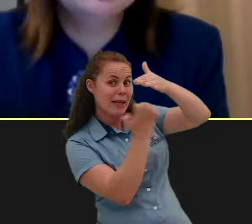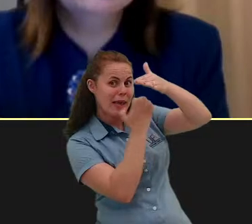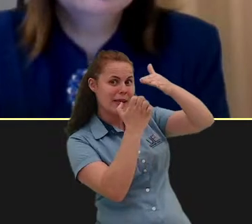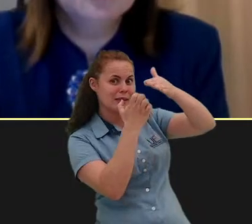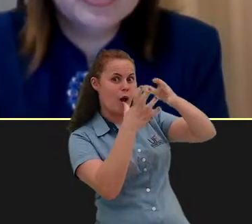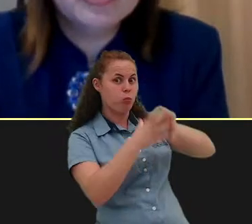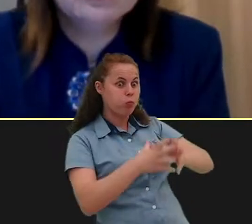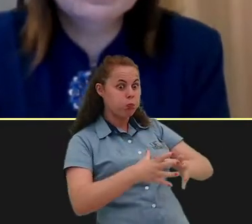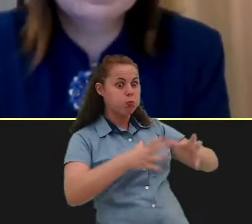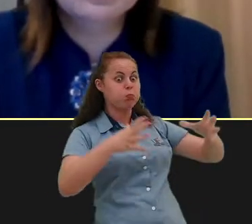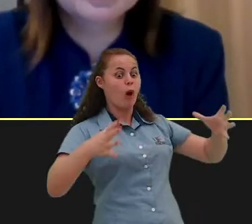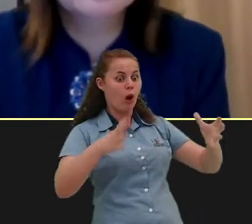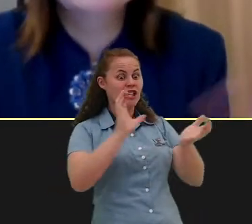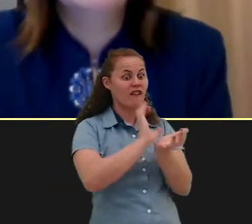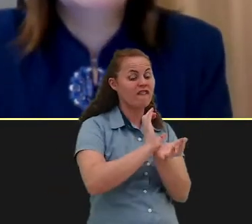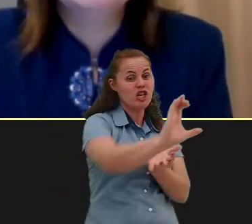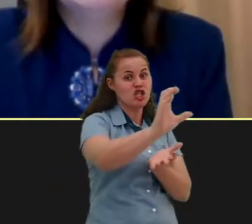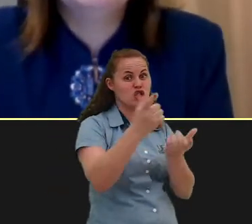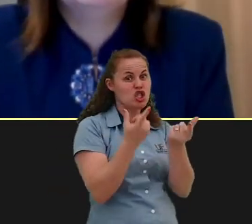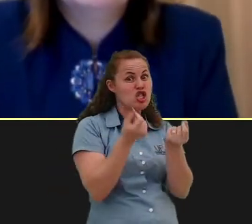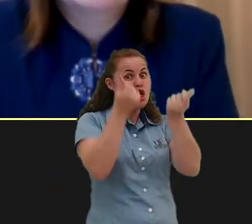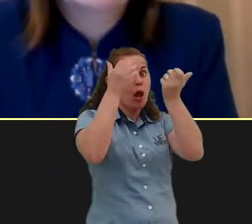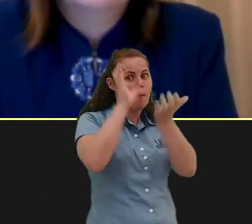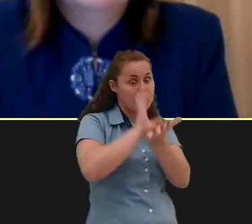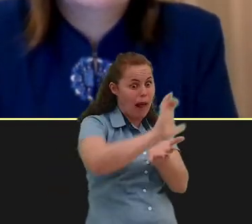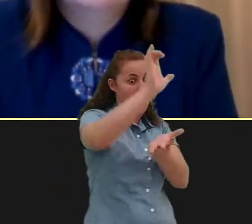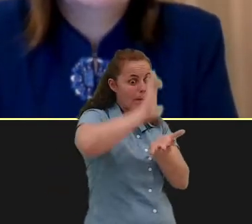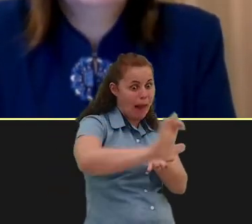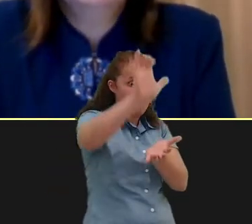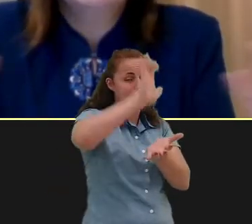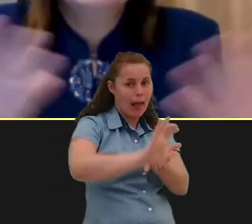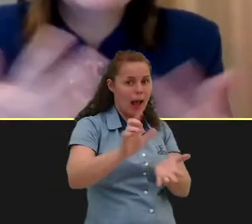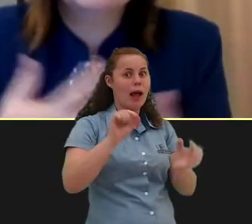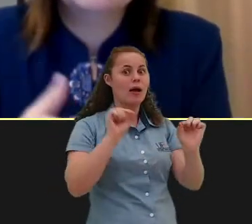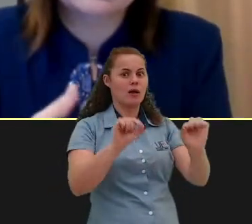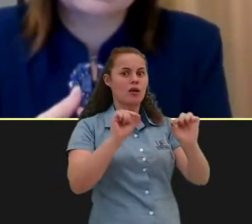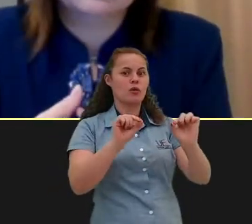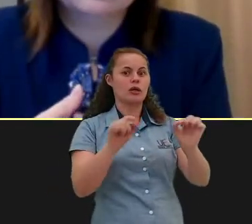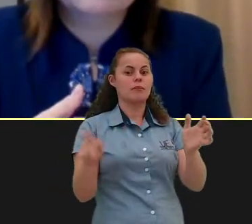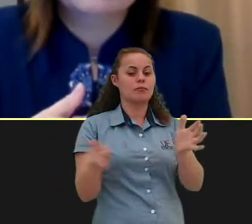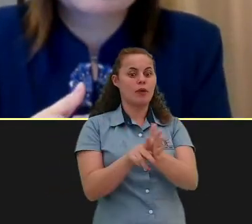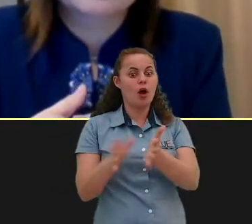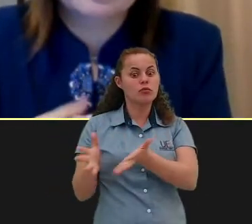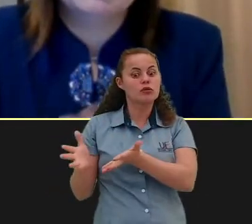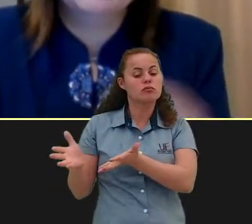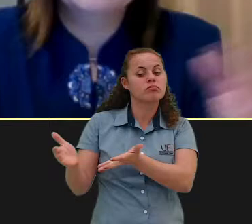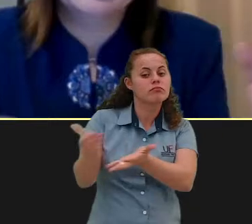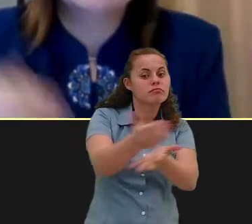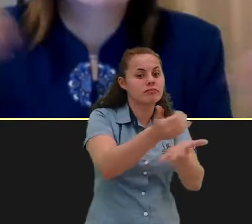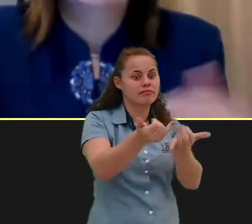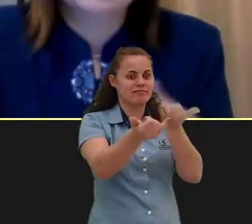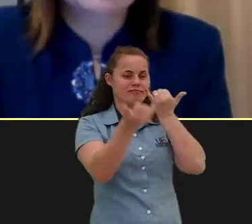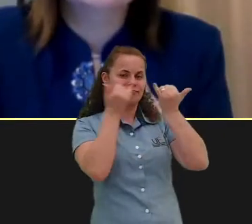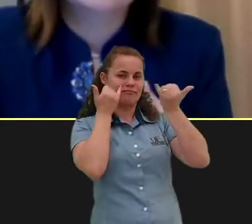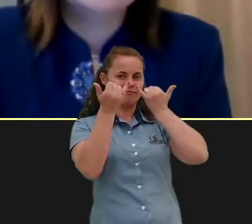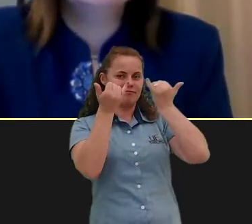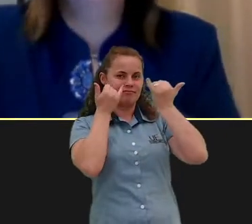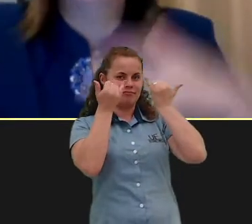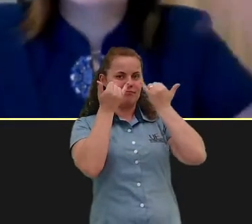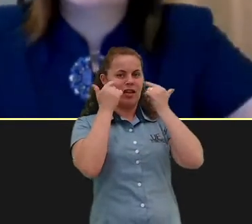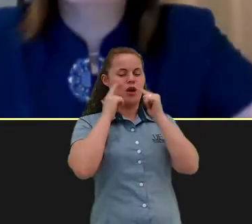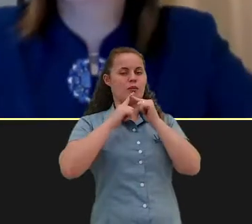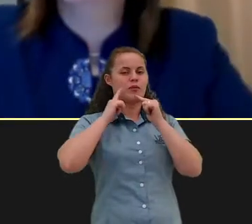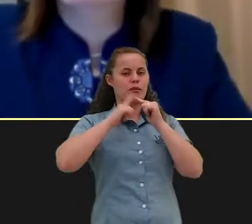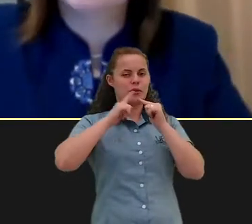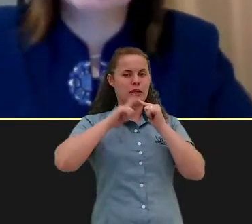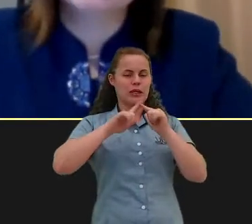estão investindo muito hoje em consolidar os seus dados, tá? Porque o que acontece